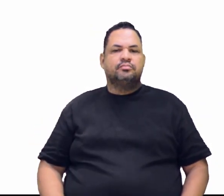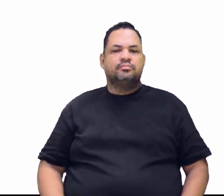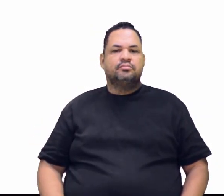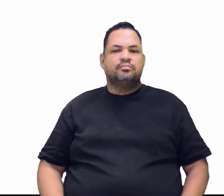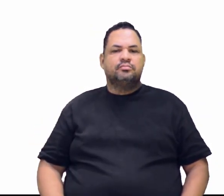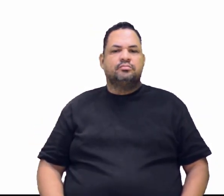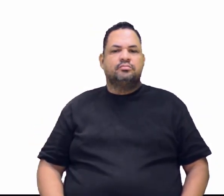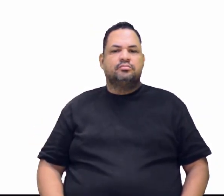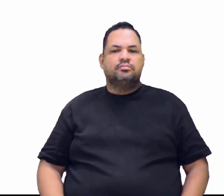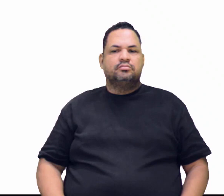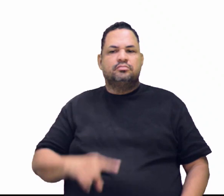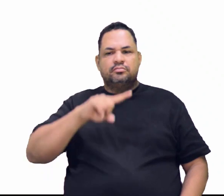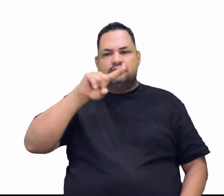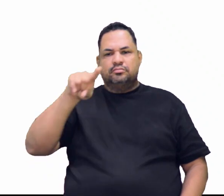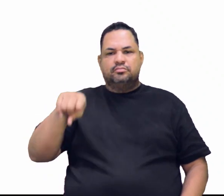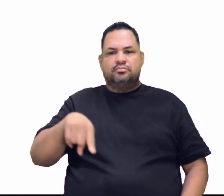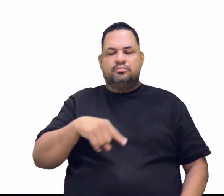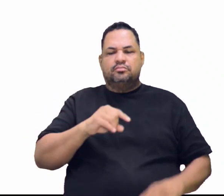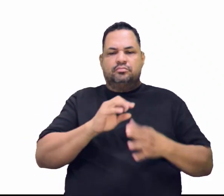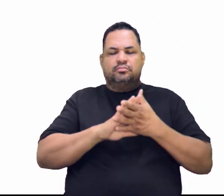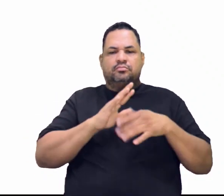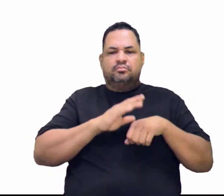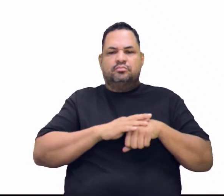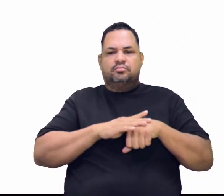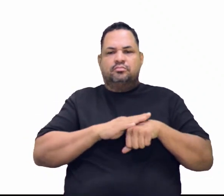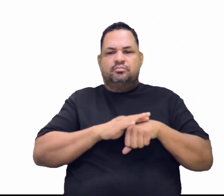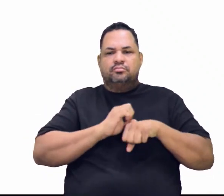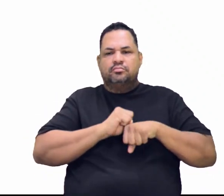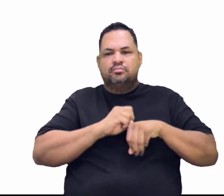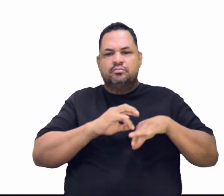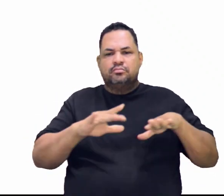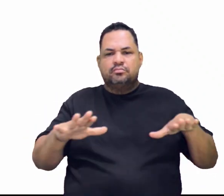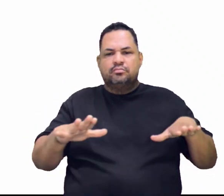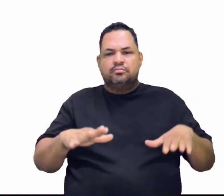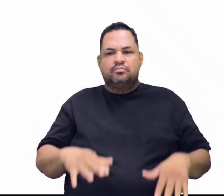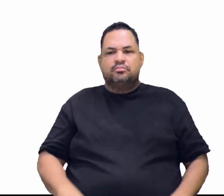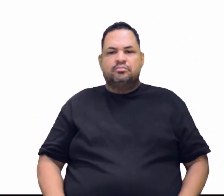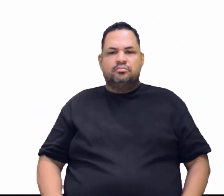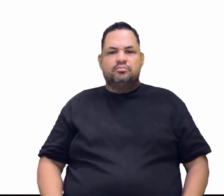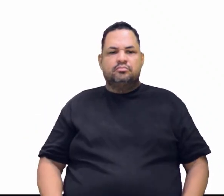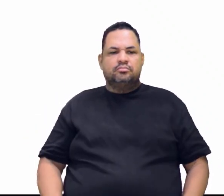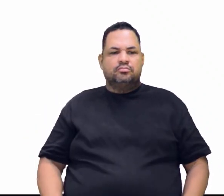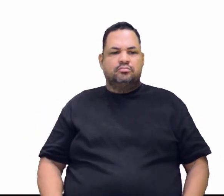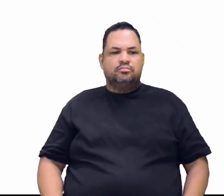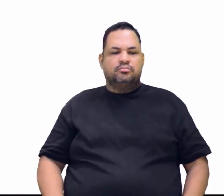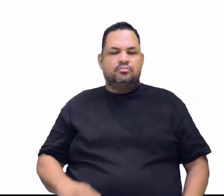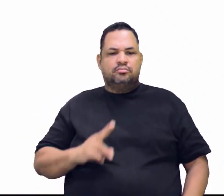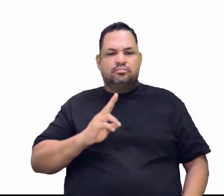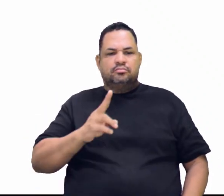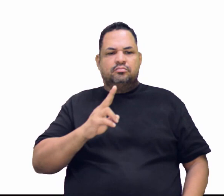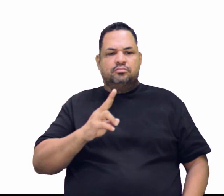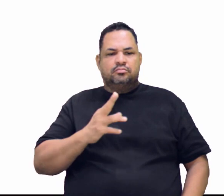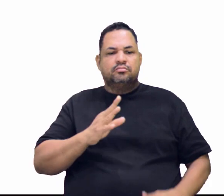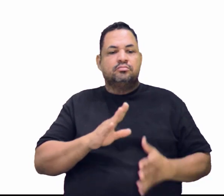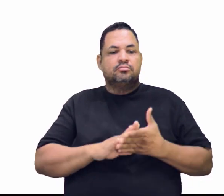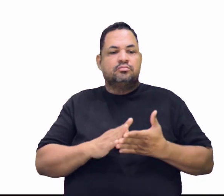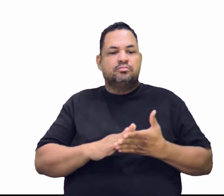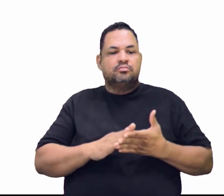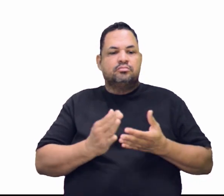os ciclos das doenças e as sucessões epidêmicas mantinham a população